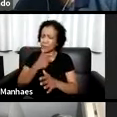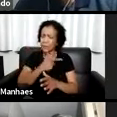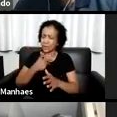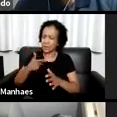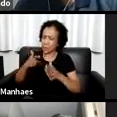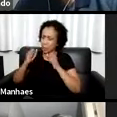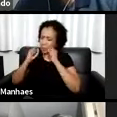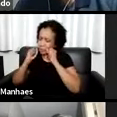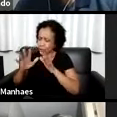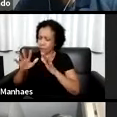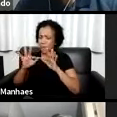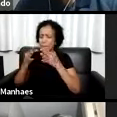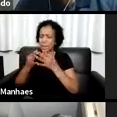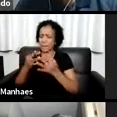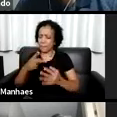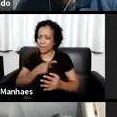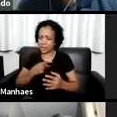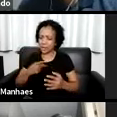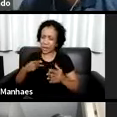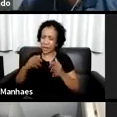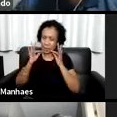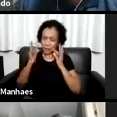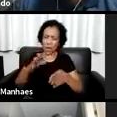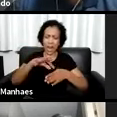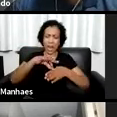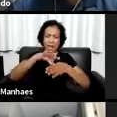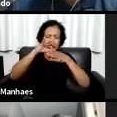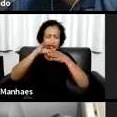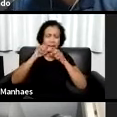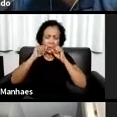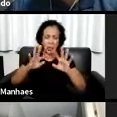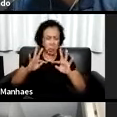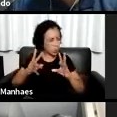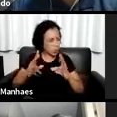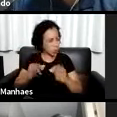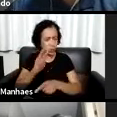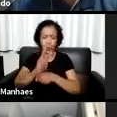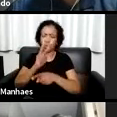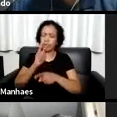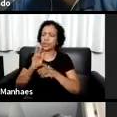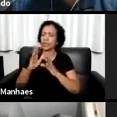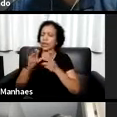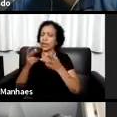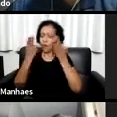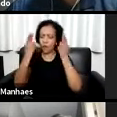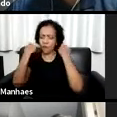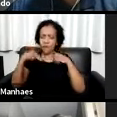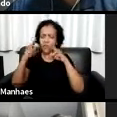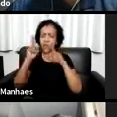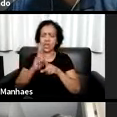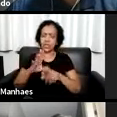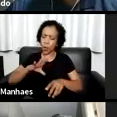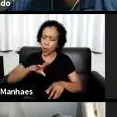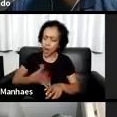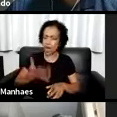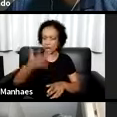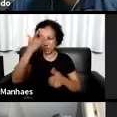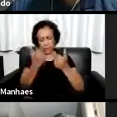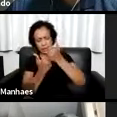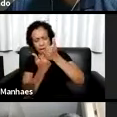igrejas, cada um que exerce a função pastoral, Pai querido, no teu povo. Deus, revigora as forças, fortalece a